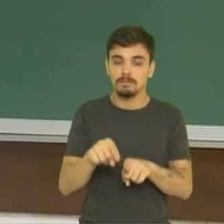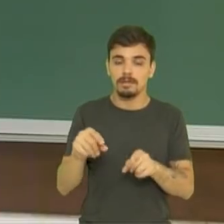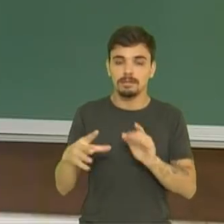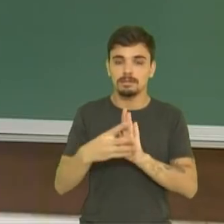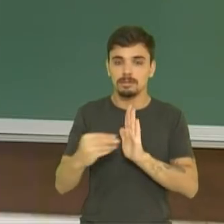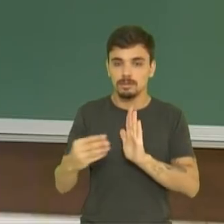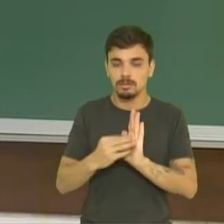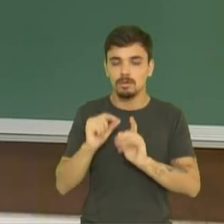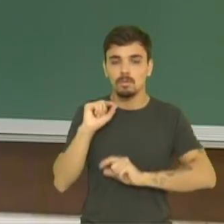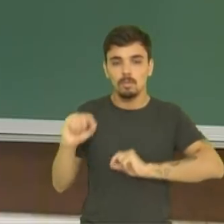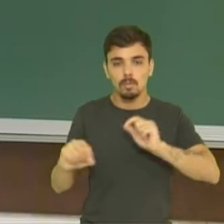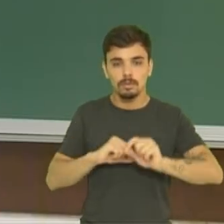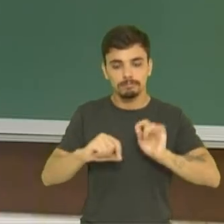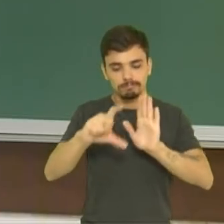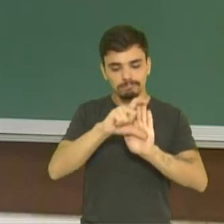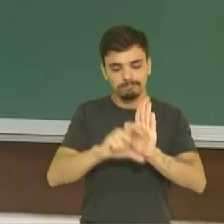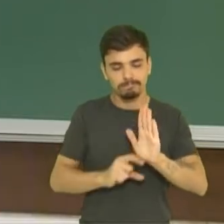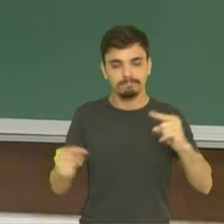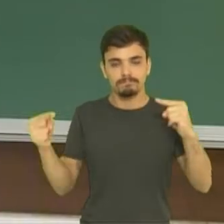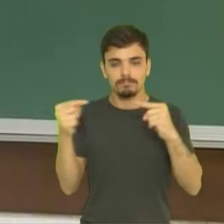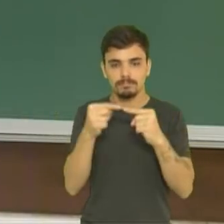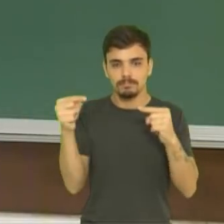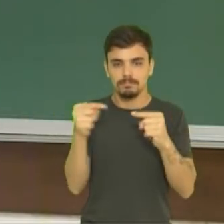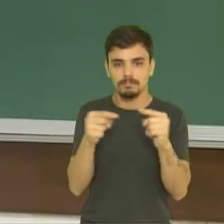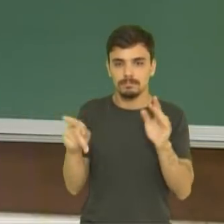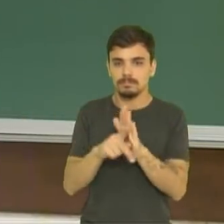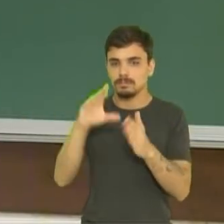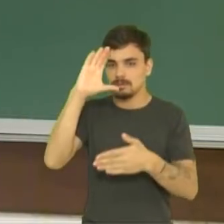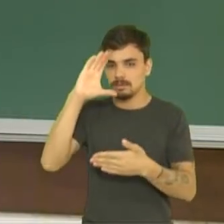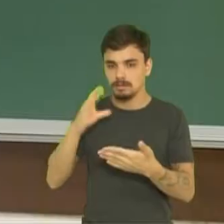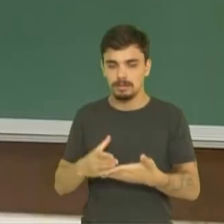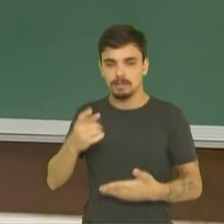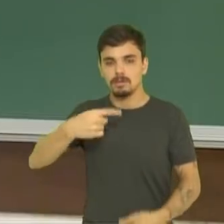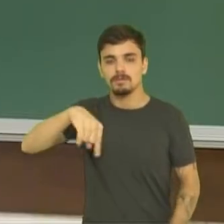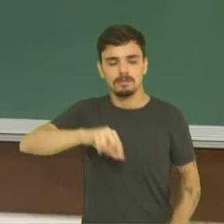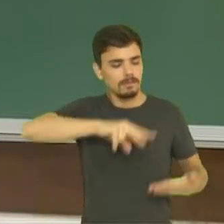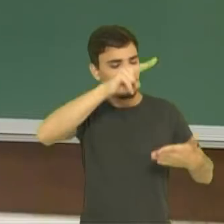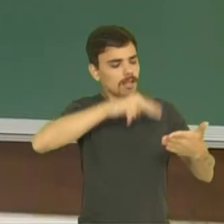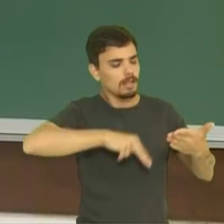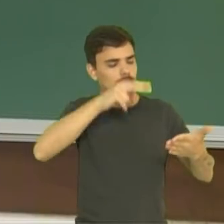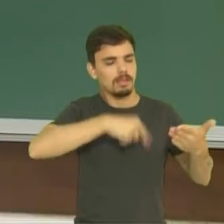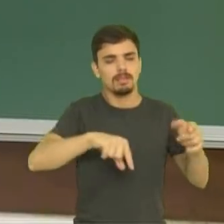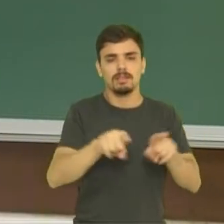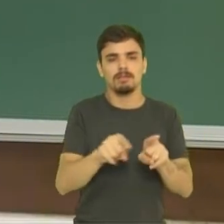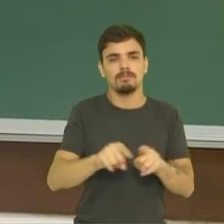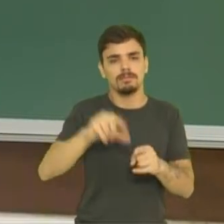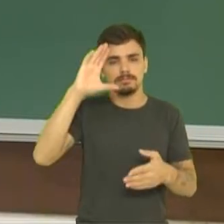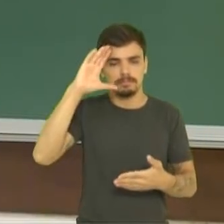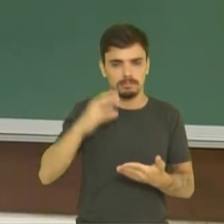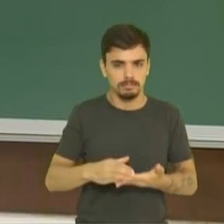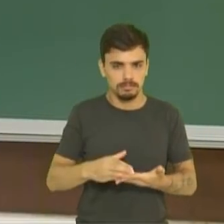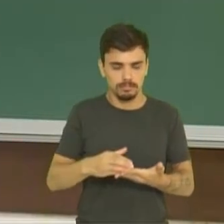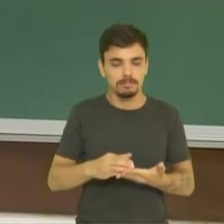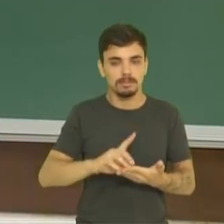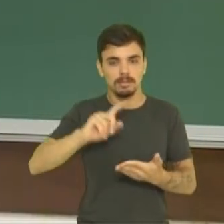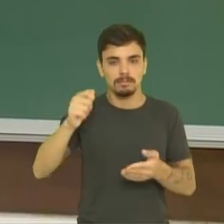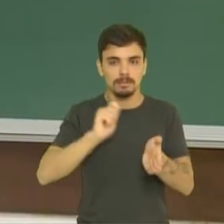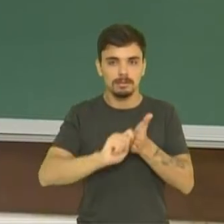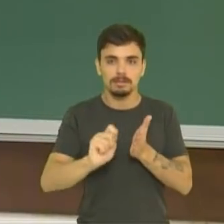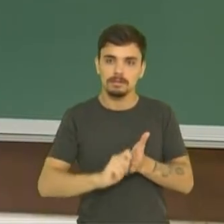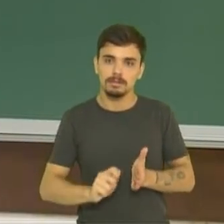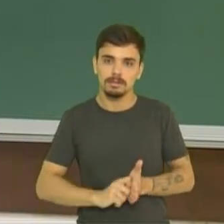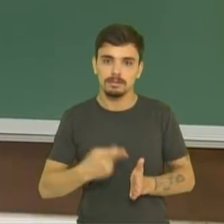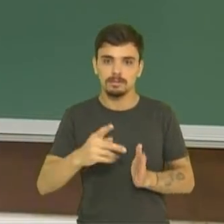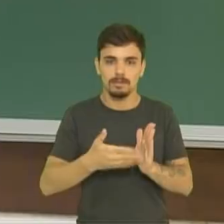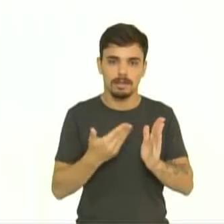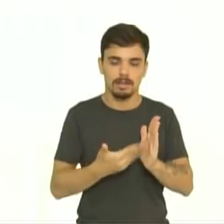mim as partes correspondentes à tese. Então você vai ler lá a tese, esse aqui é a tese, vai escrever lá no